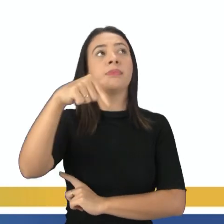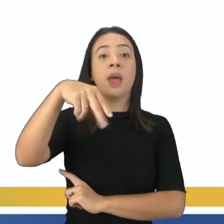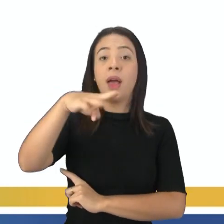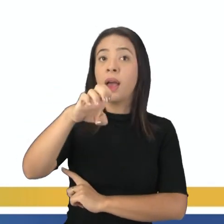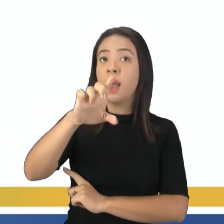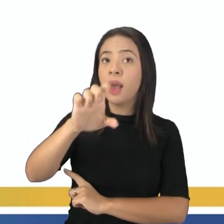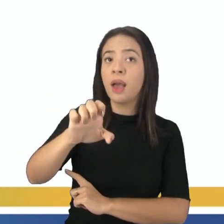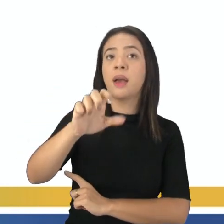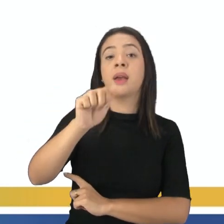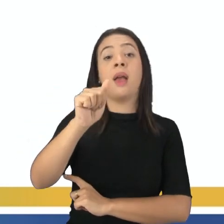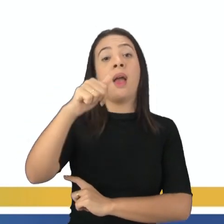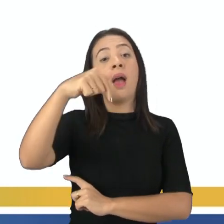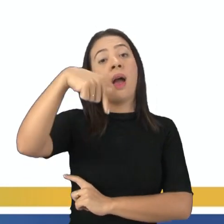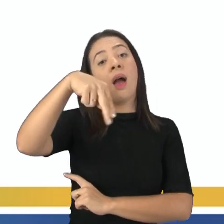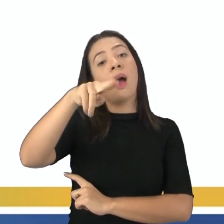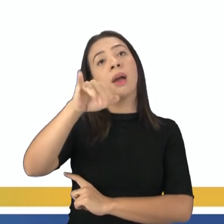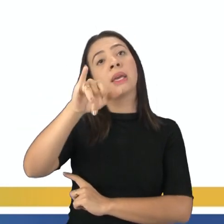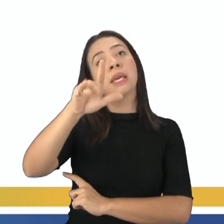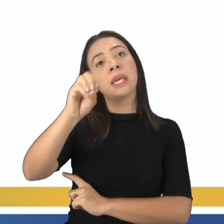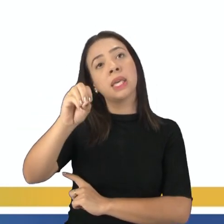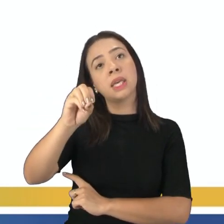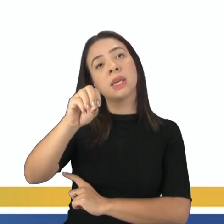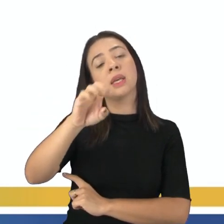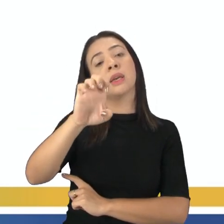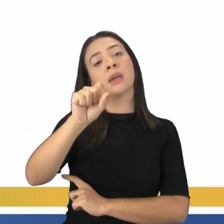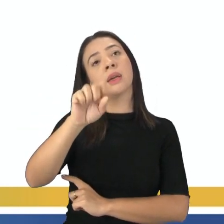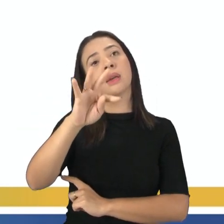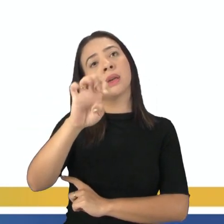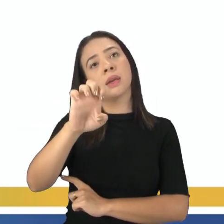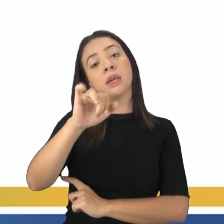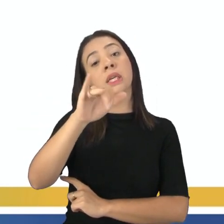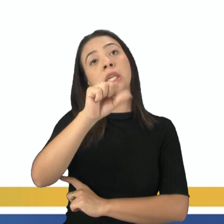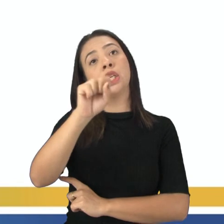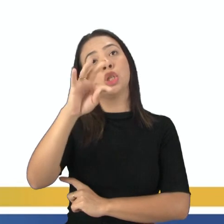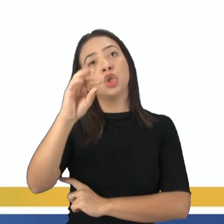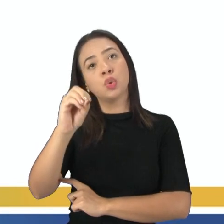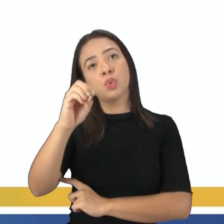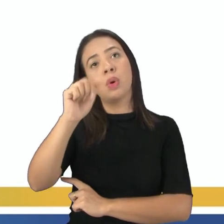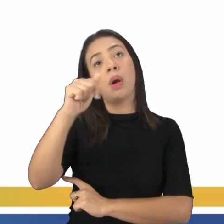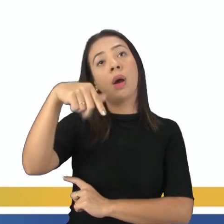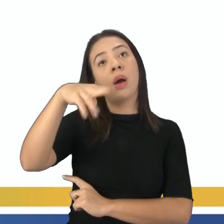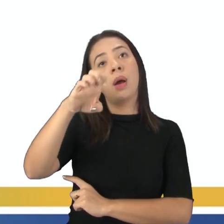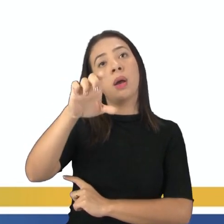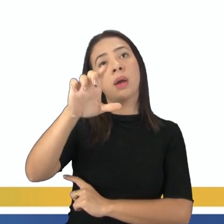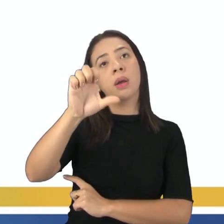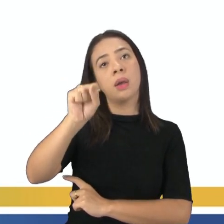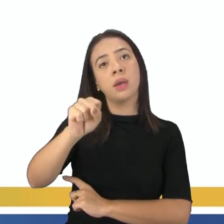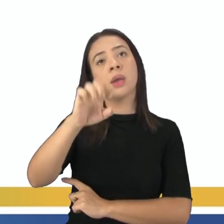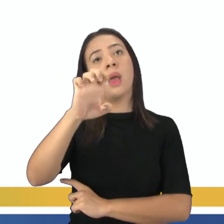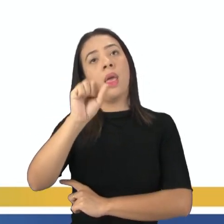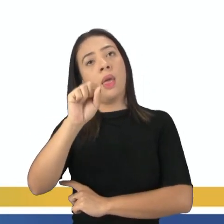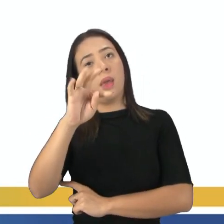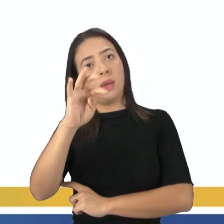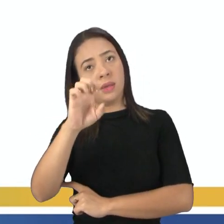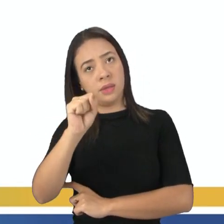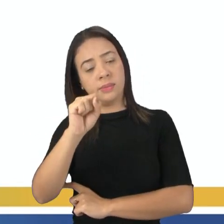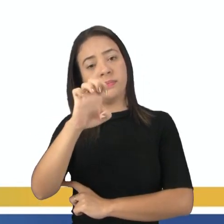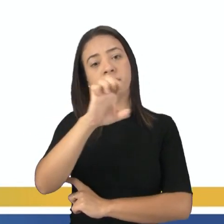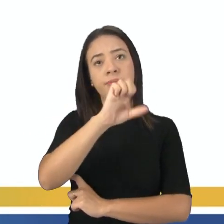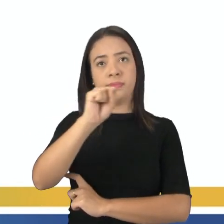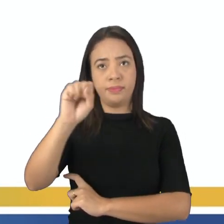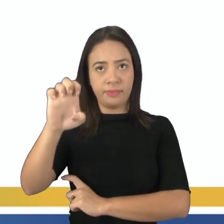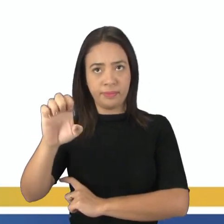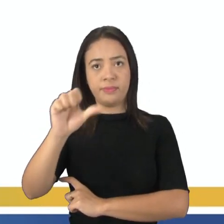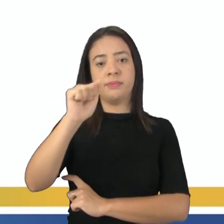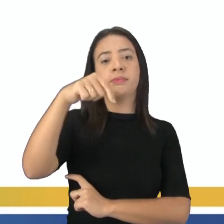isto, aqueles, estes, esses e aquelas. A gente vai colocar a pessoa, que no caso o primeiro é a